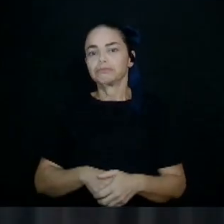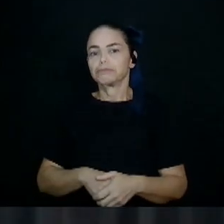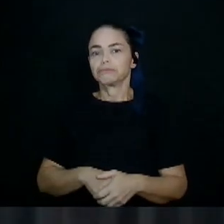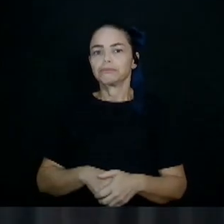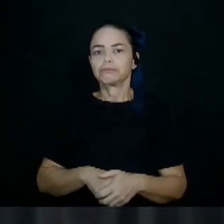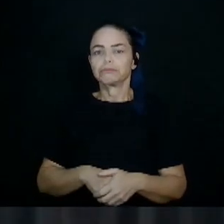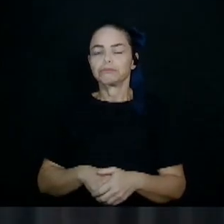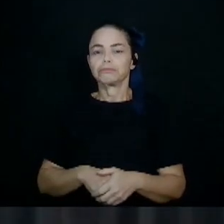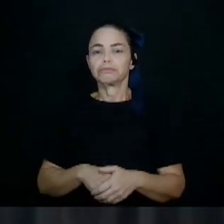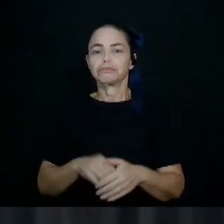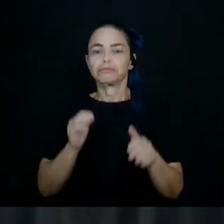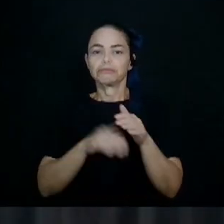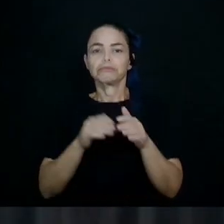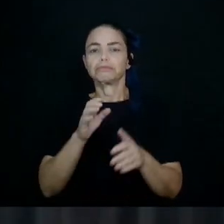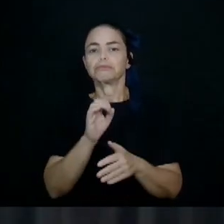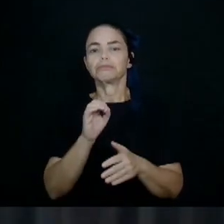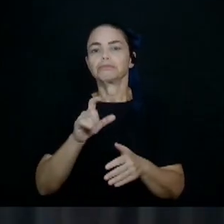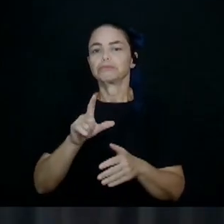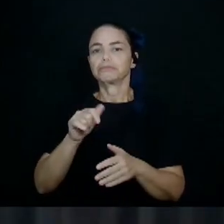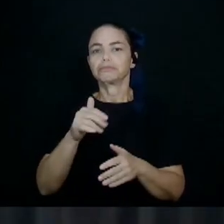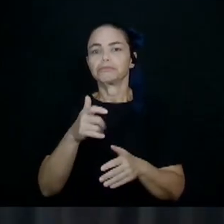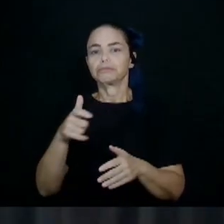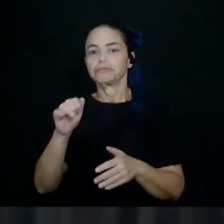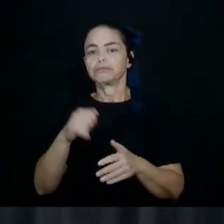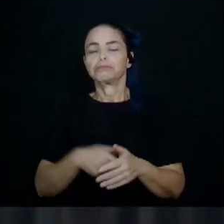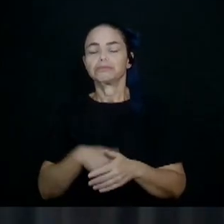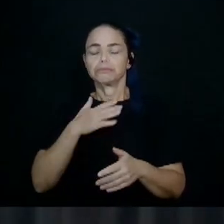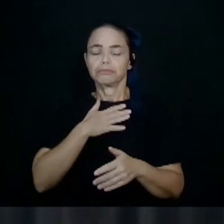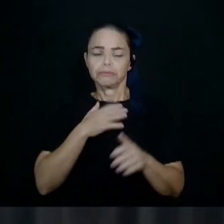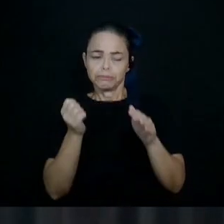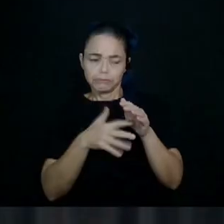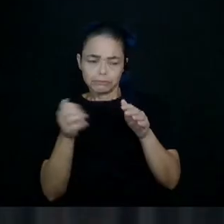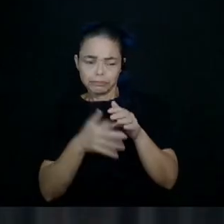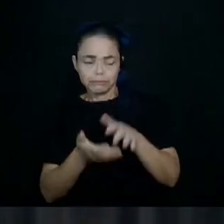Às vezes, né, até falam, nossa, será que eu sou um acumulador Sim.